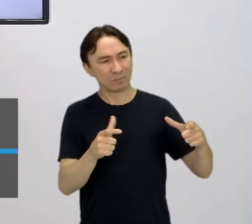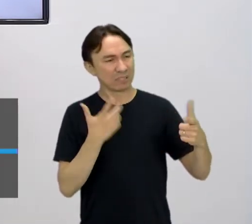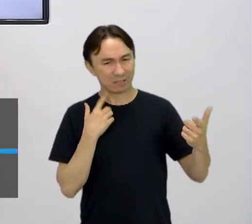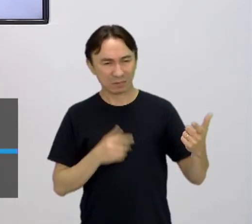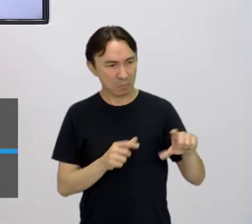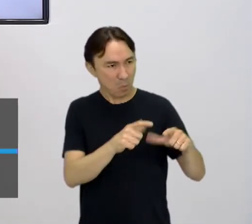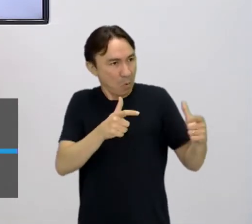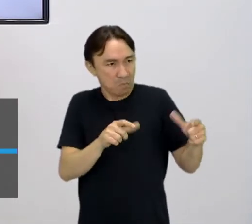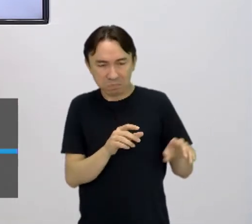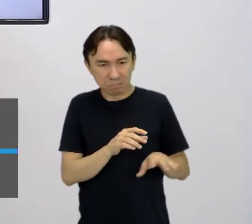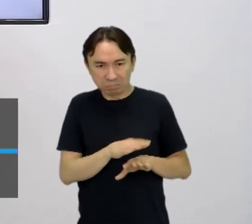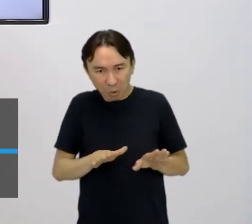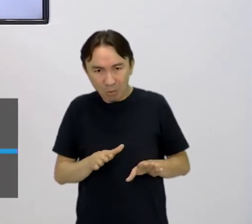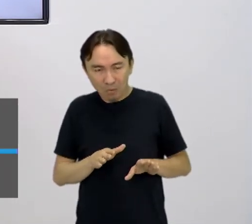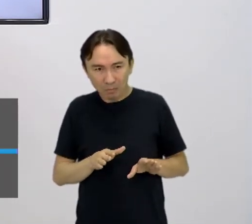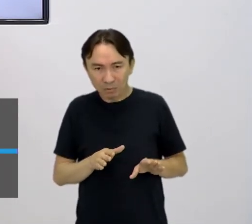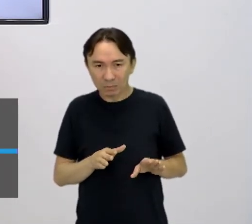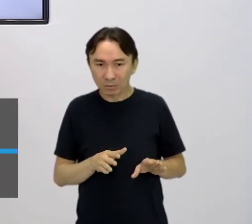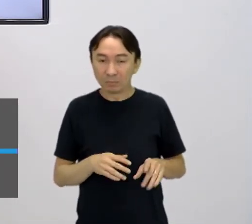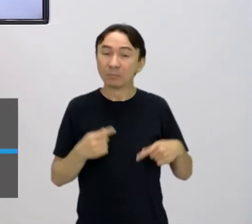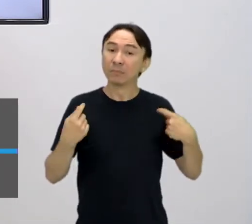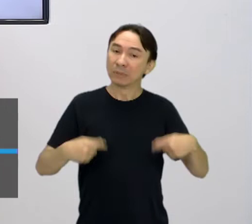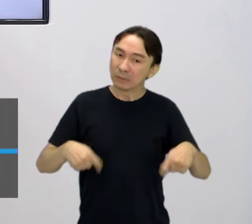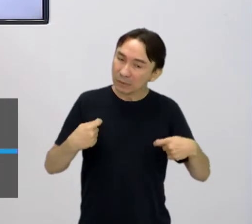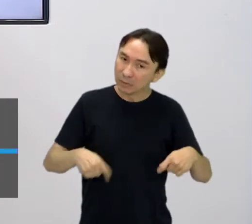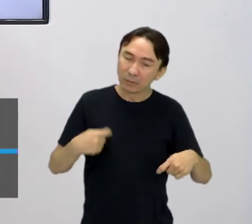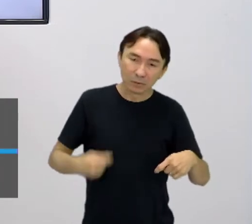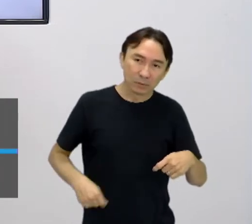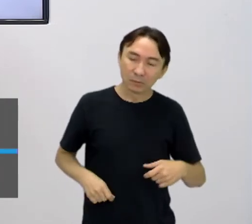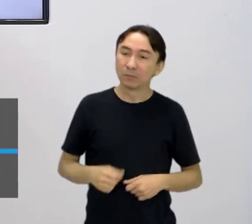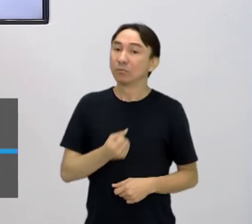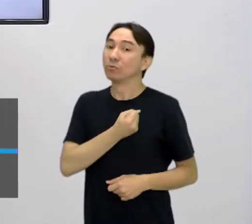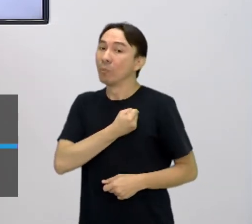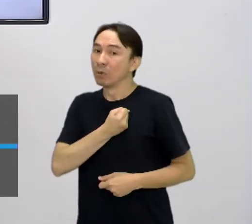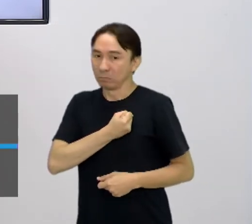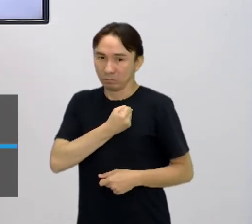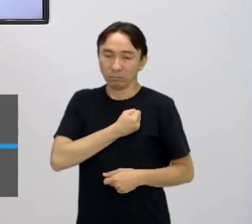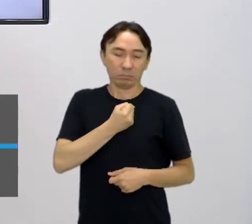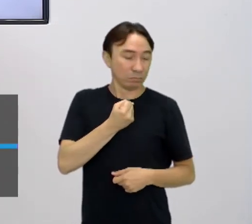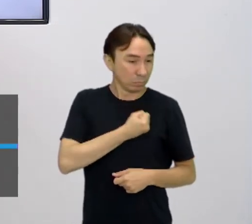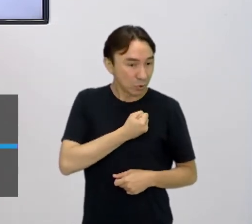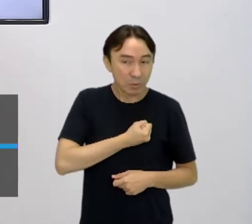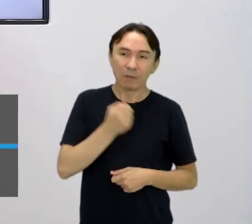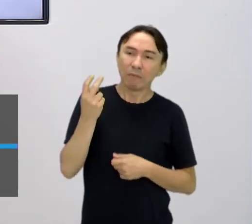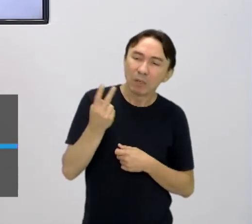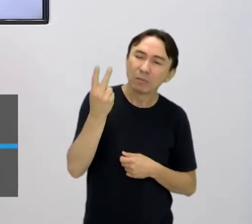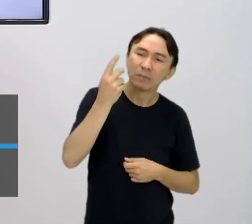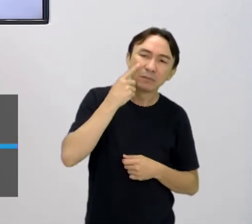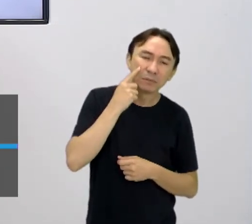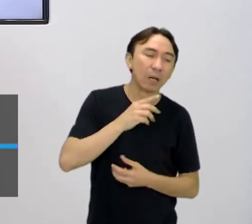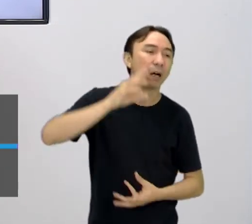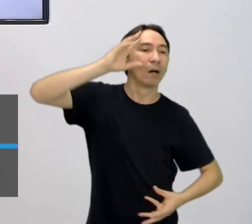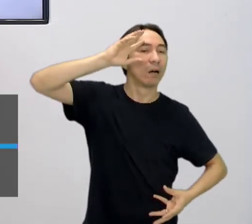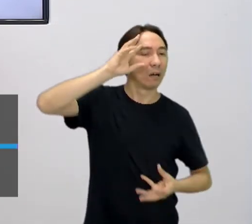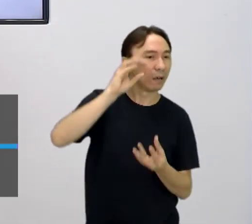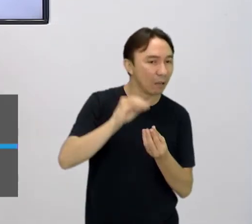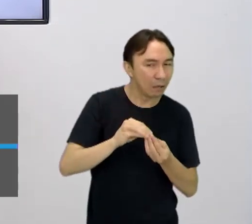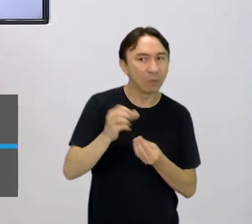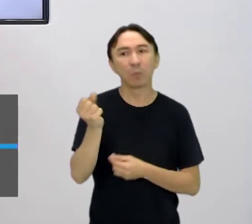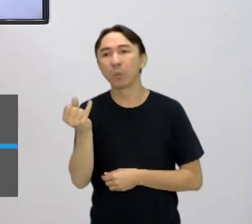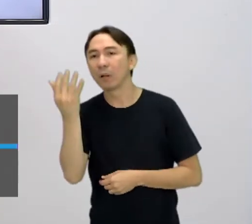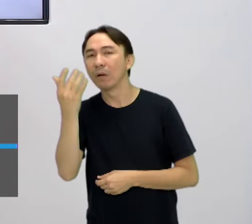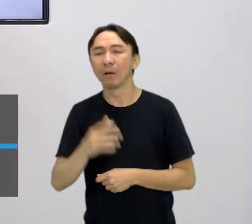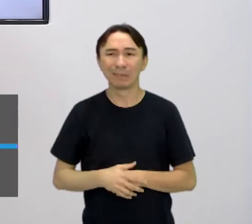aumentar? Então, a gente precisa de valores numéricos, né? A gente precisa da referência numérica para indicar o quanto que isso aumentou, se foi